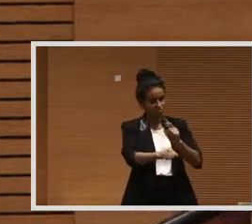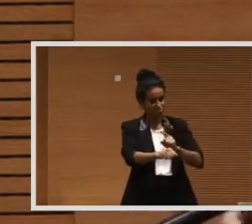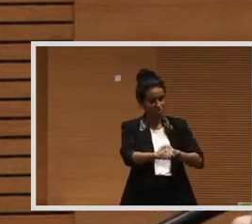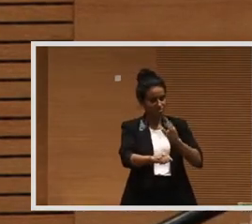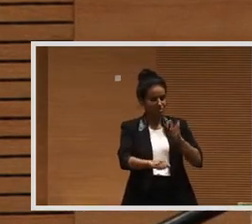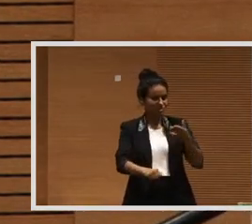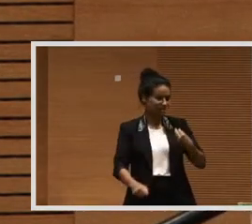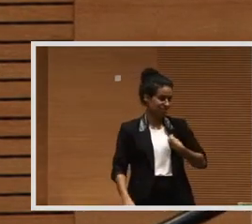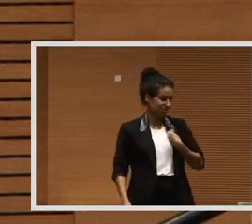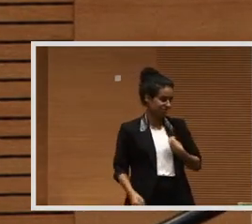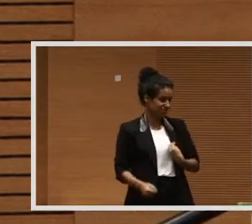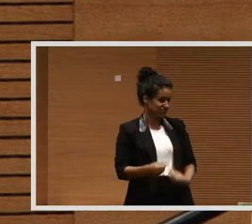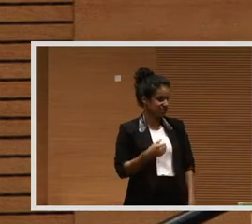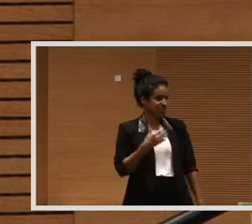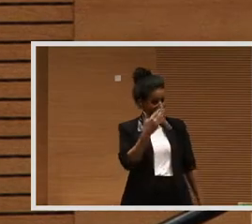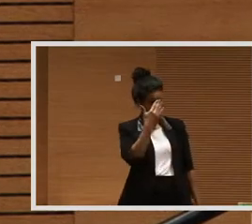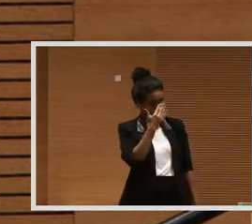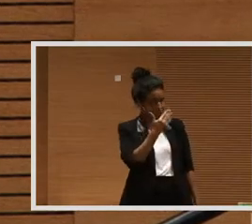Bom,